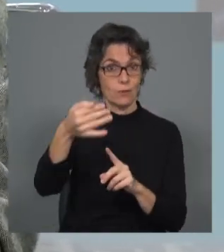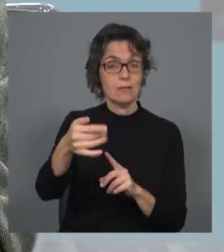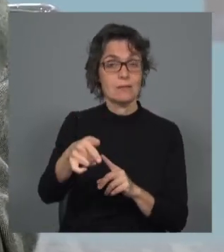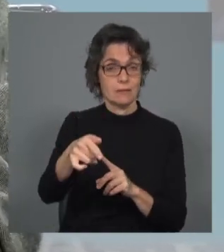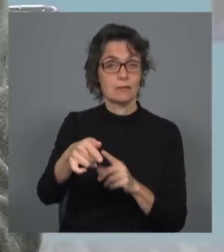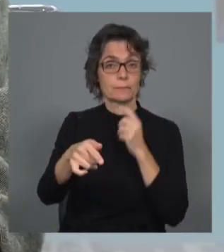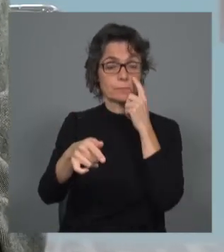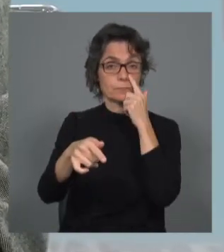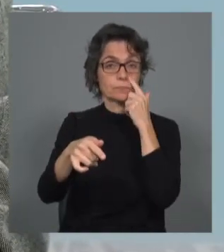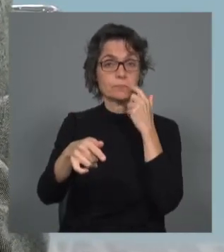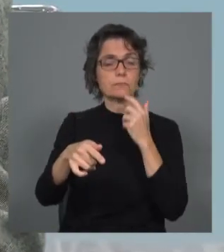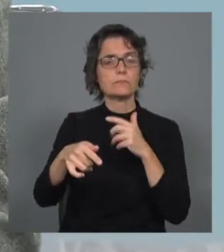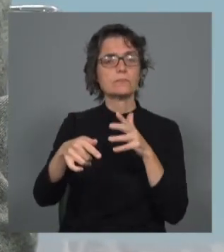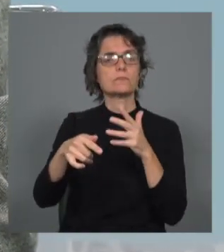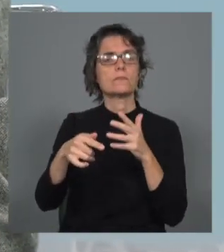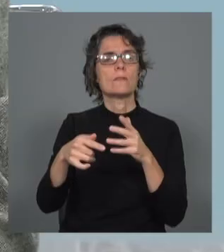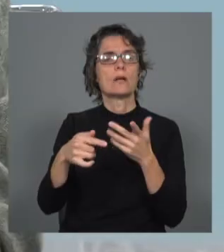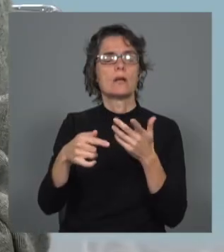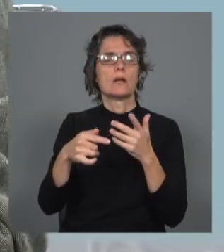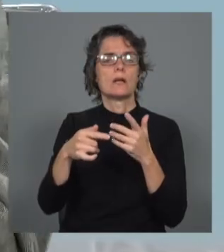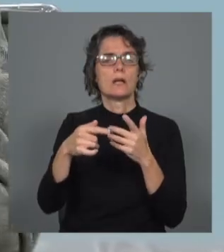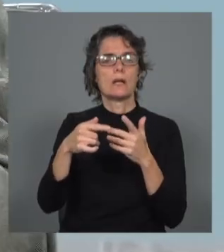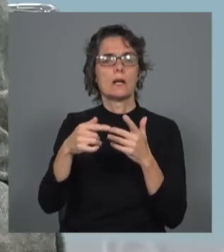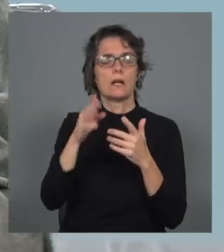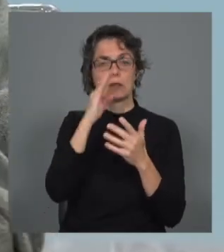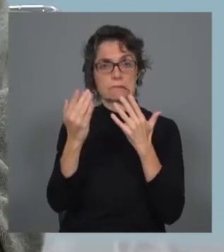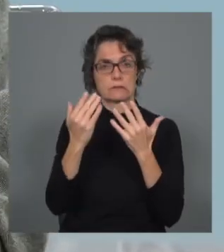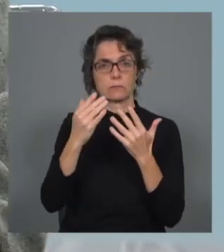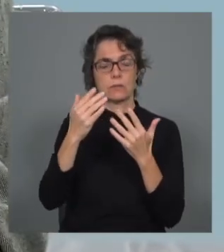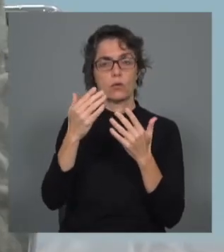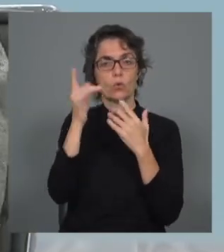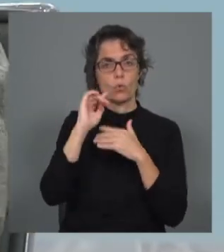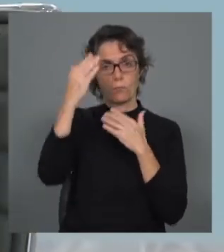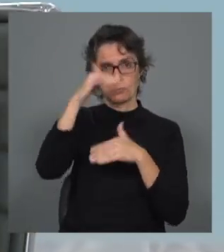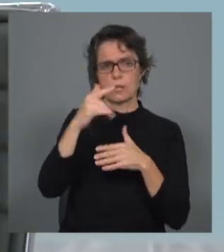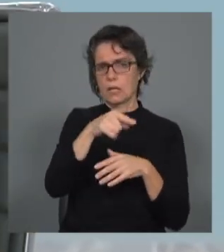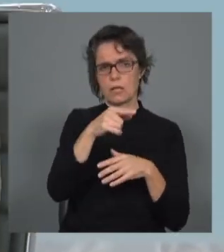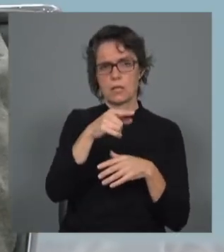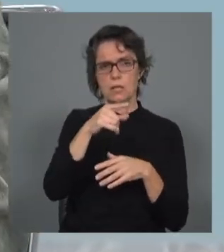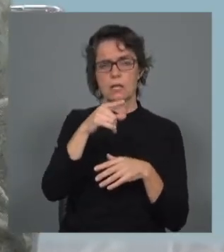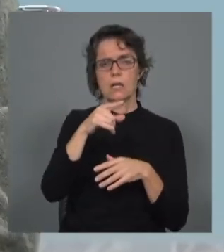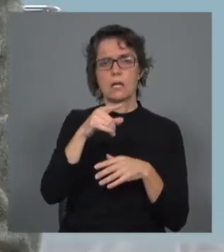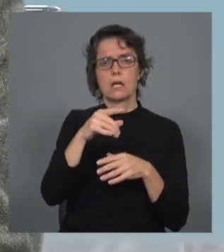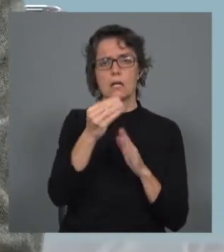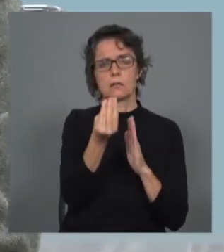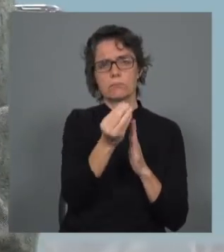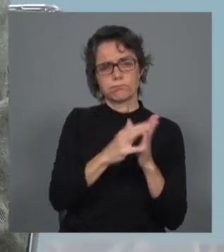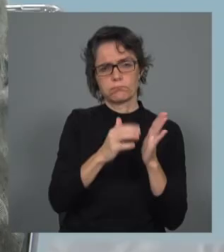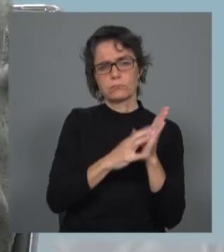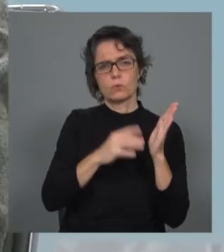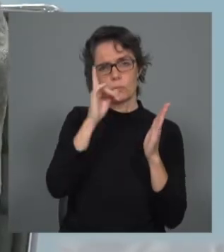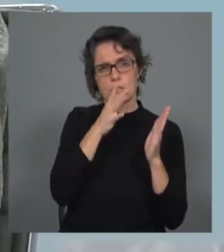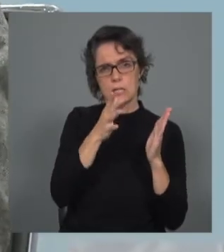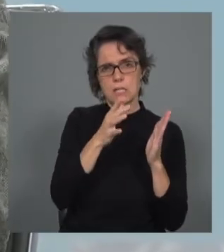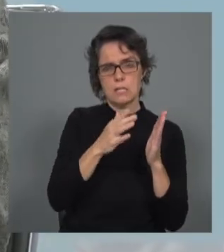era o prazo que a resolução do Conselho de Ministros determinava, que era válida por 1 ano e meio, portanto, mais ou menos até agora, e nós temos,